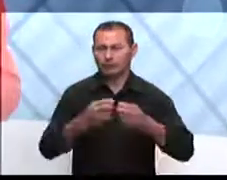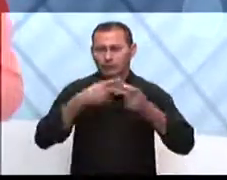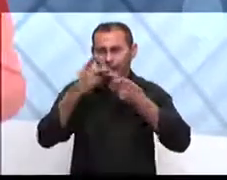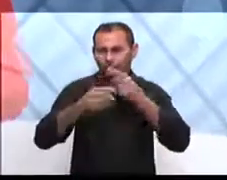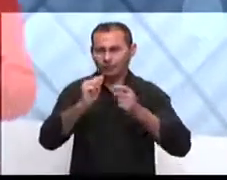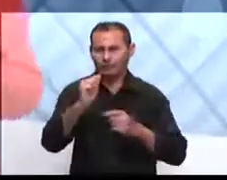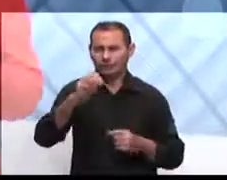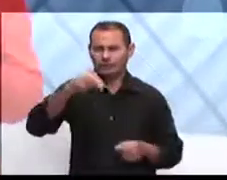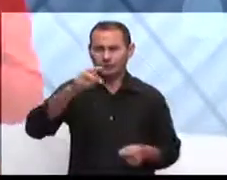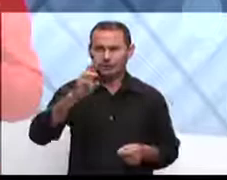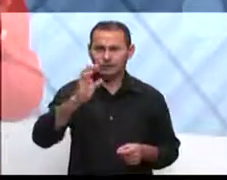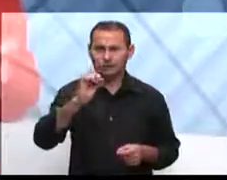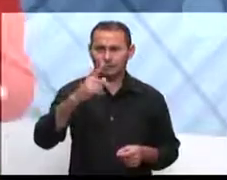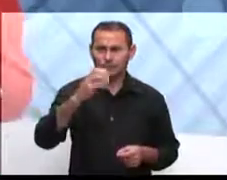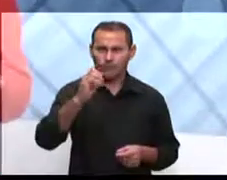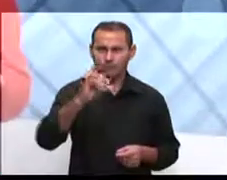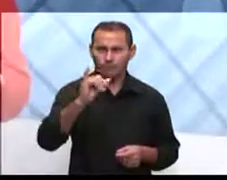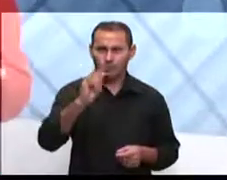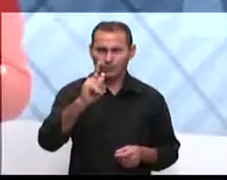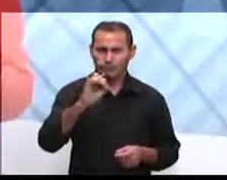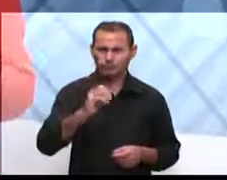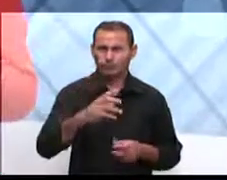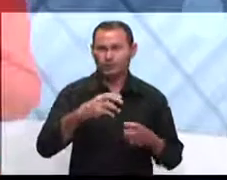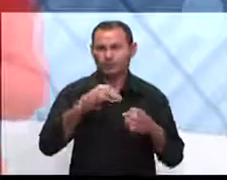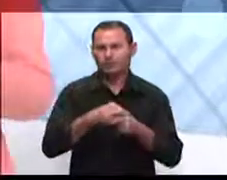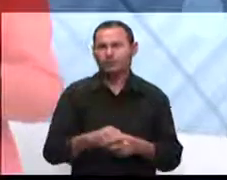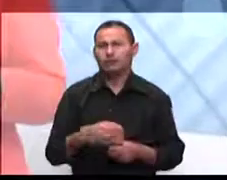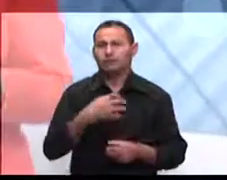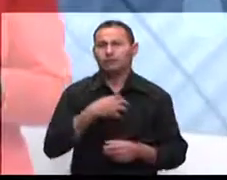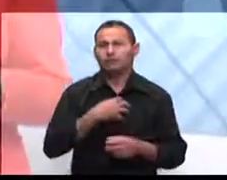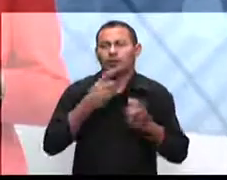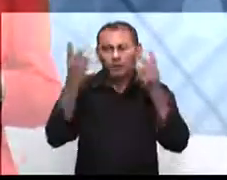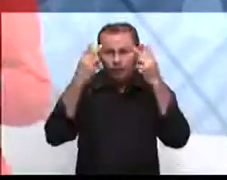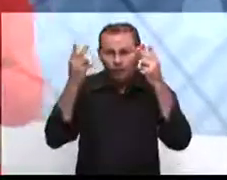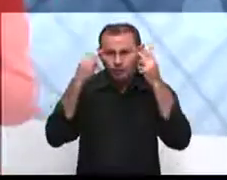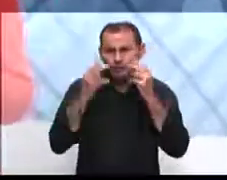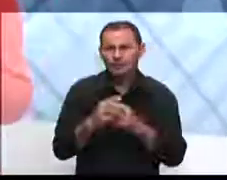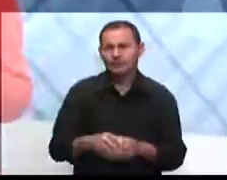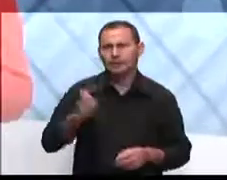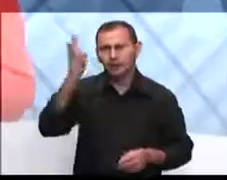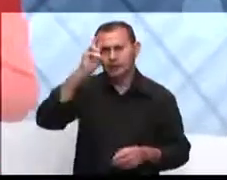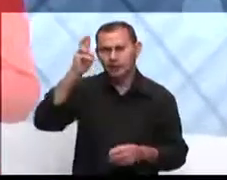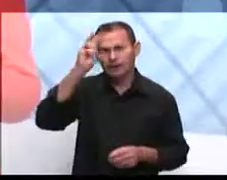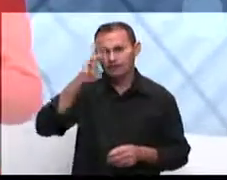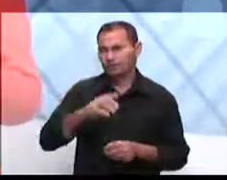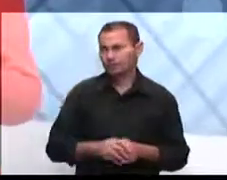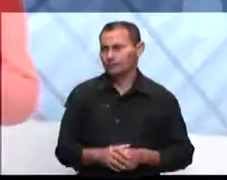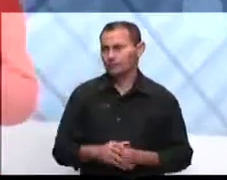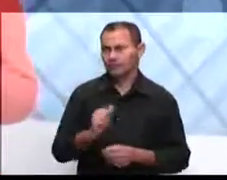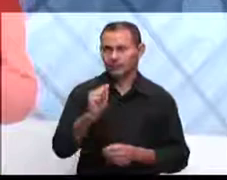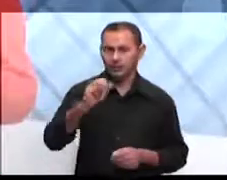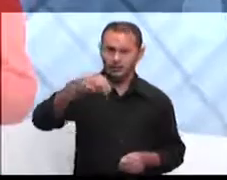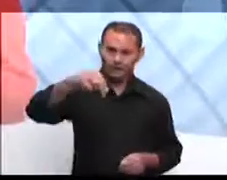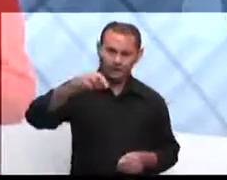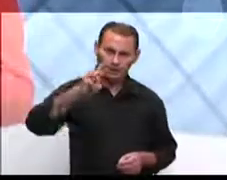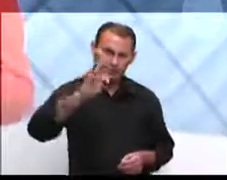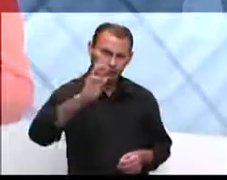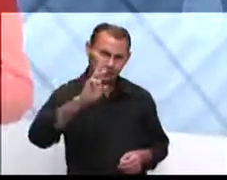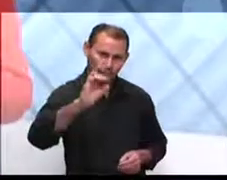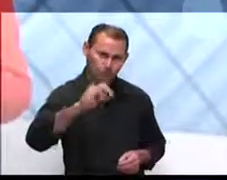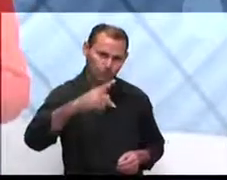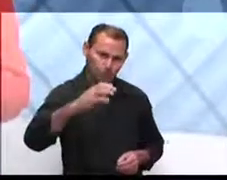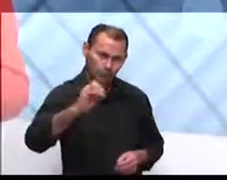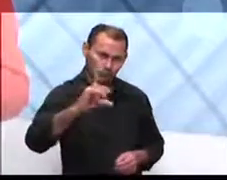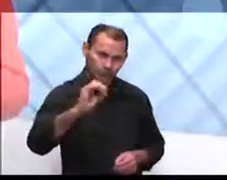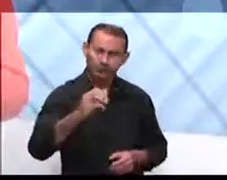lembrem, né, então, talvez assim, até no aspecto do senso comum, a gente lembra um antropólogo indo ali uma